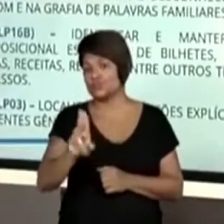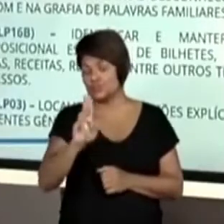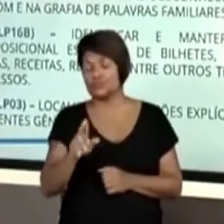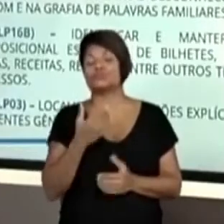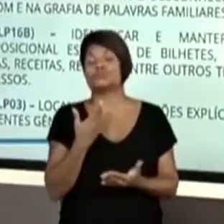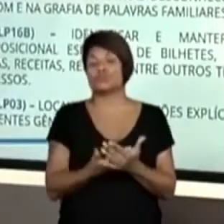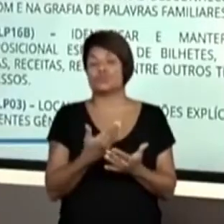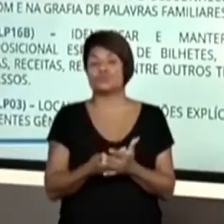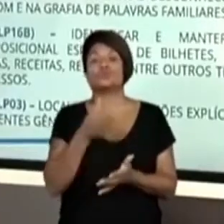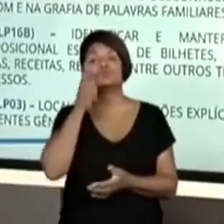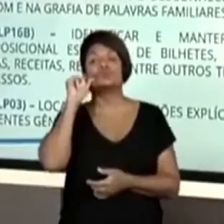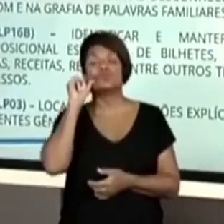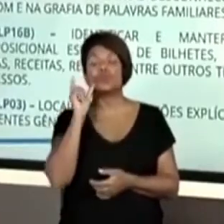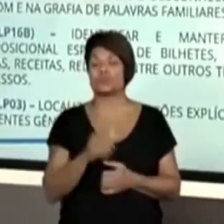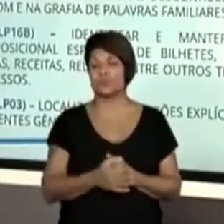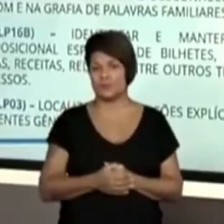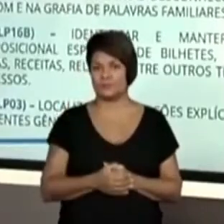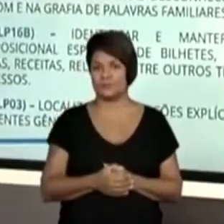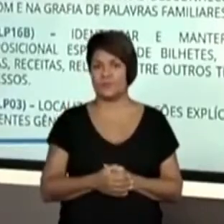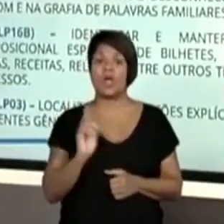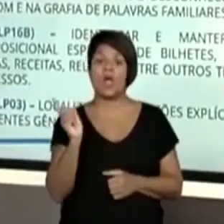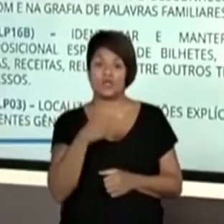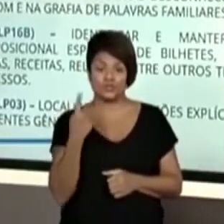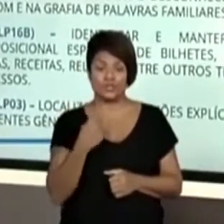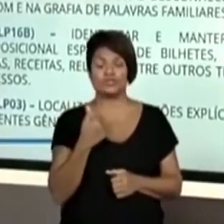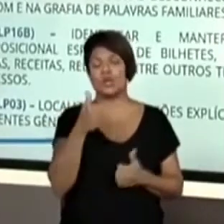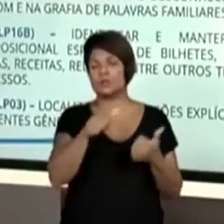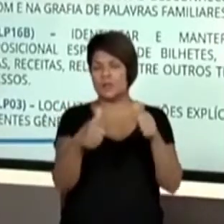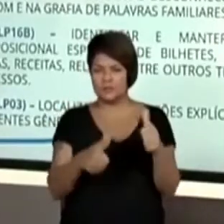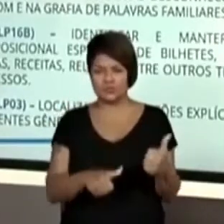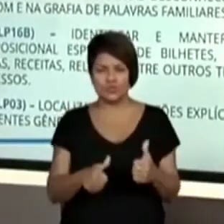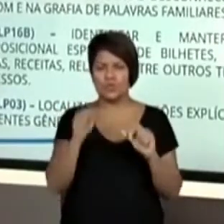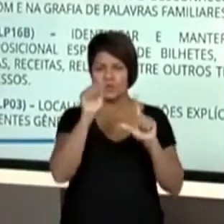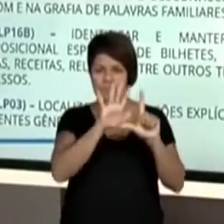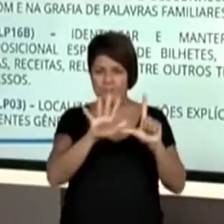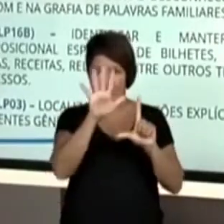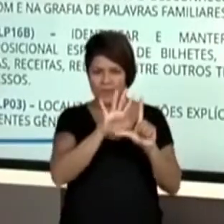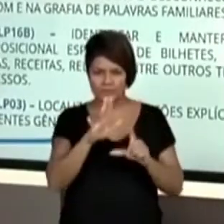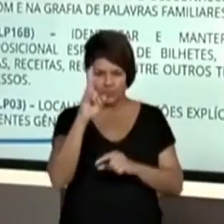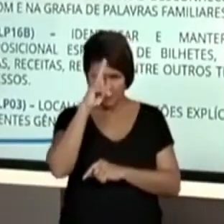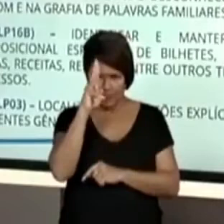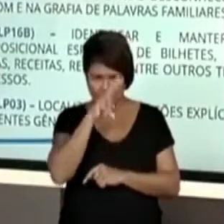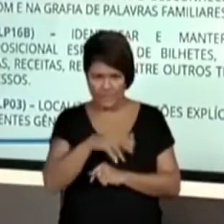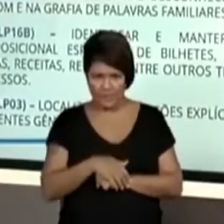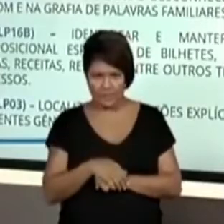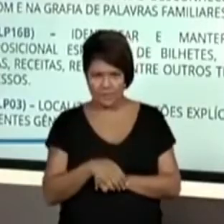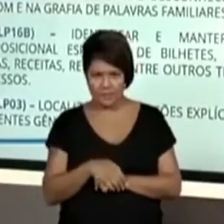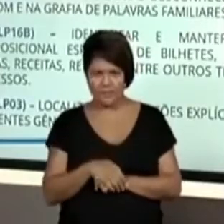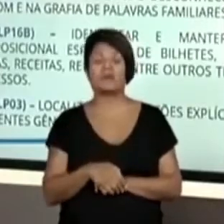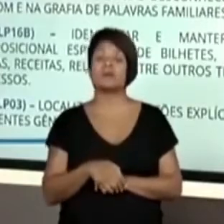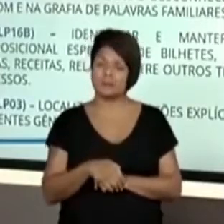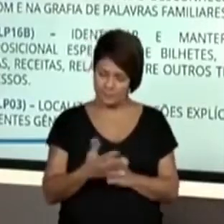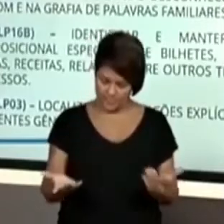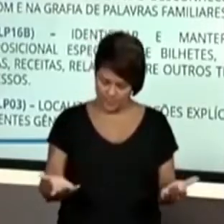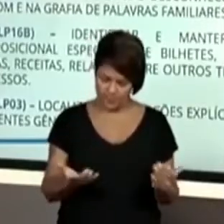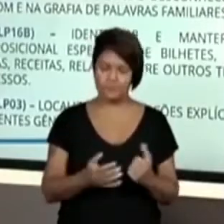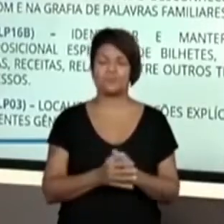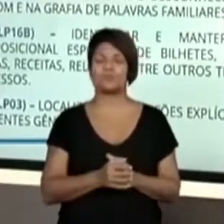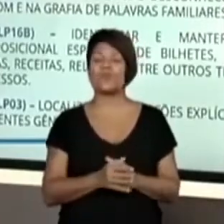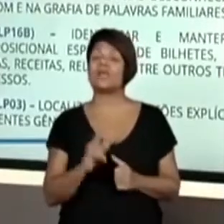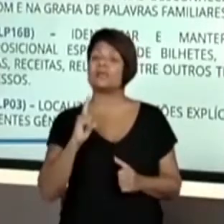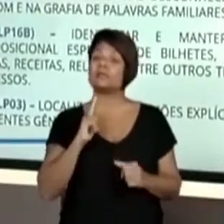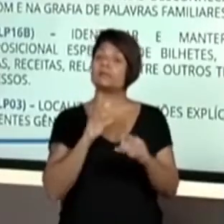e produzimos ontem. Nós analisamos algumas imagens, vocês estão se recordando? Então,